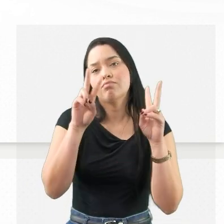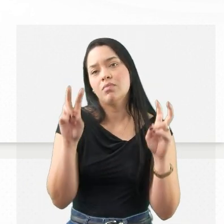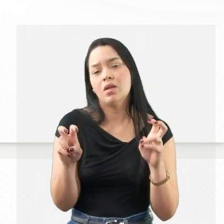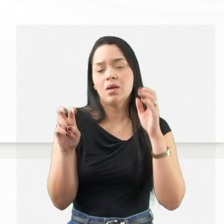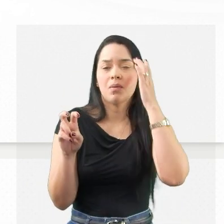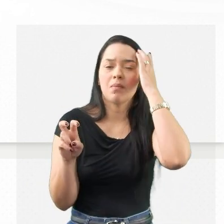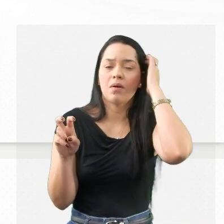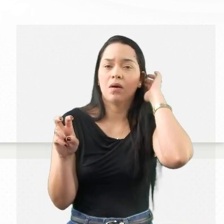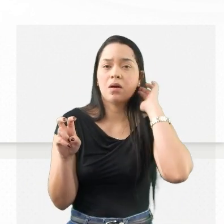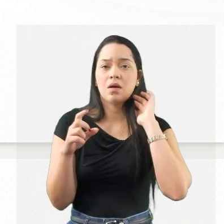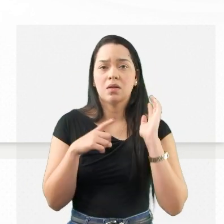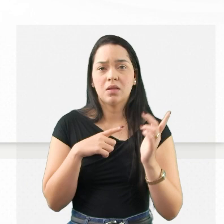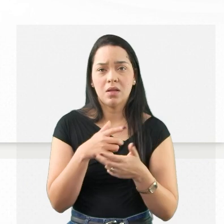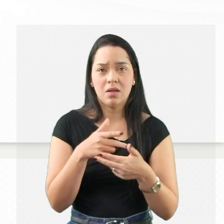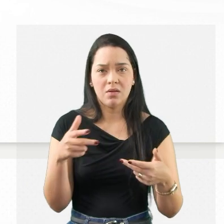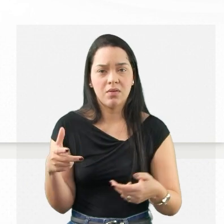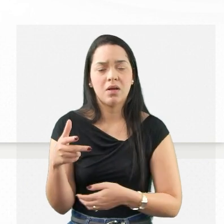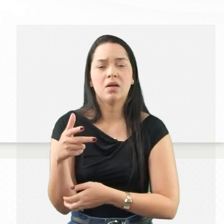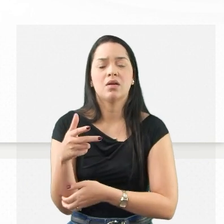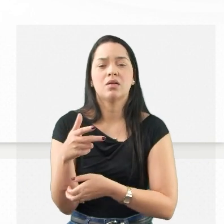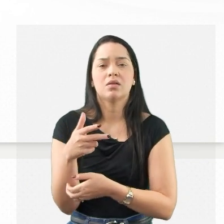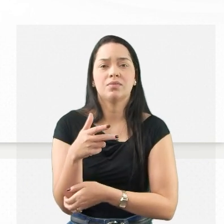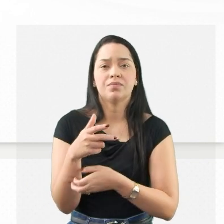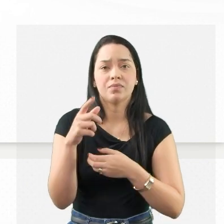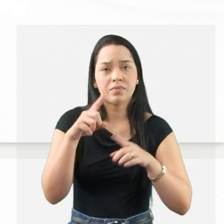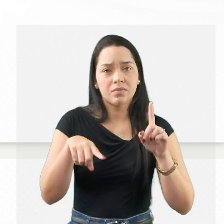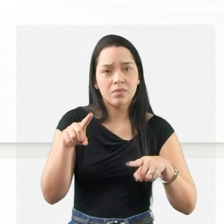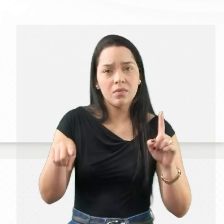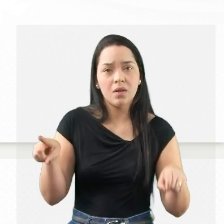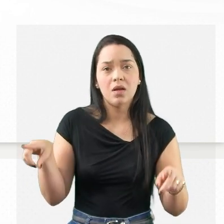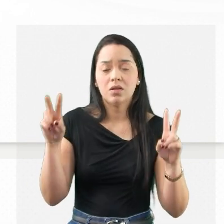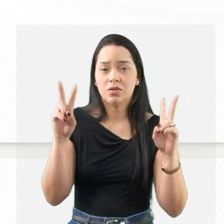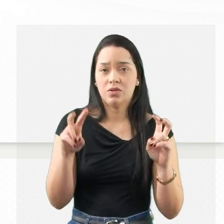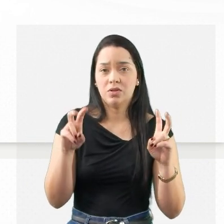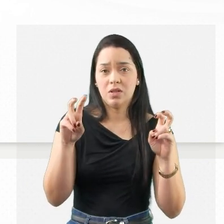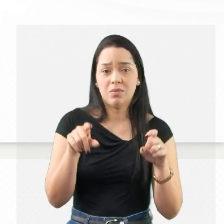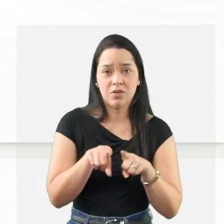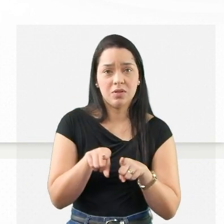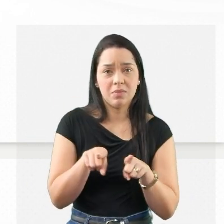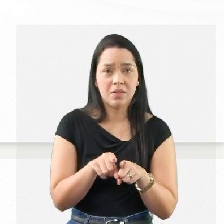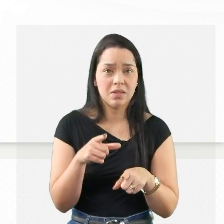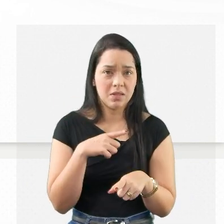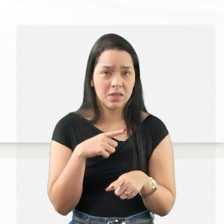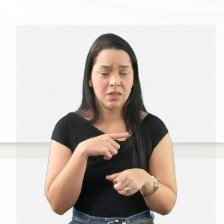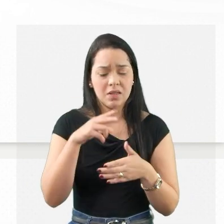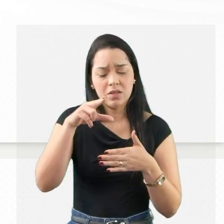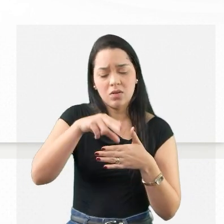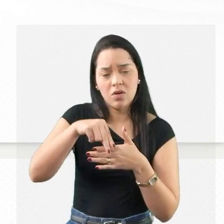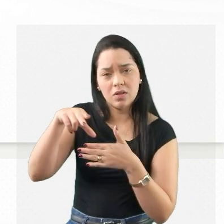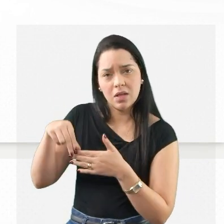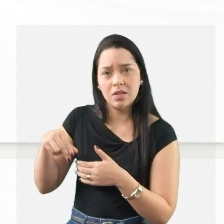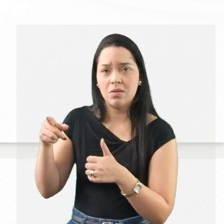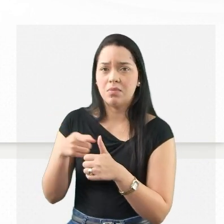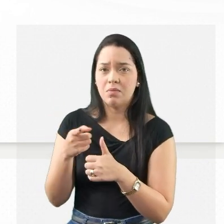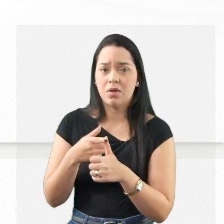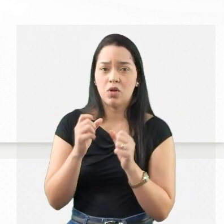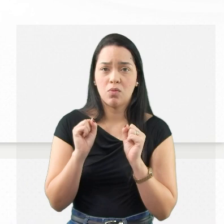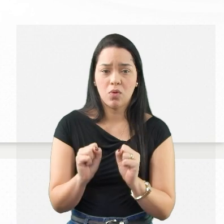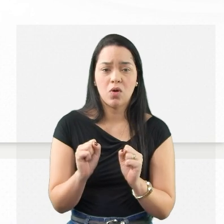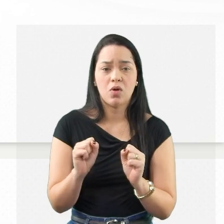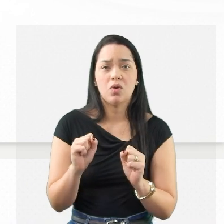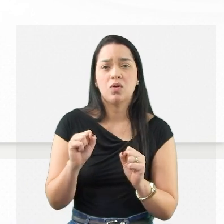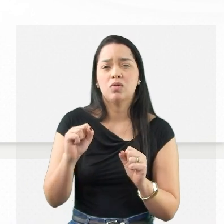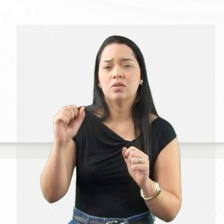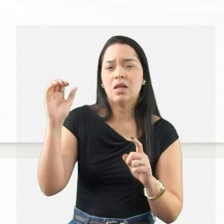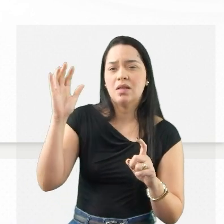a gente tem uma variedade muito grande de temas que podem ser retratados nesses cordéis. Então, a primeira coisa, a gente pode ver a questão das lendas